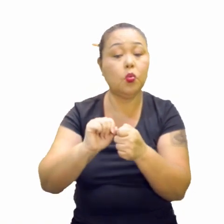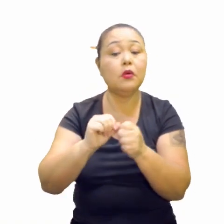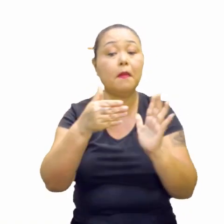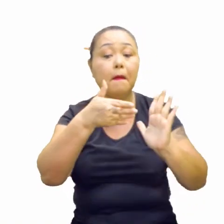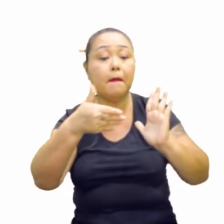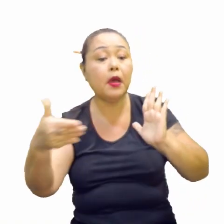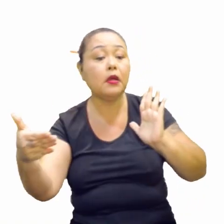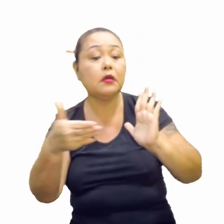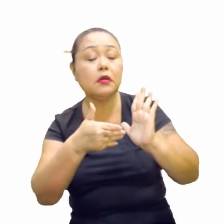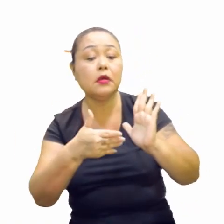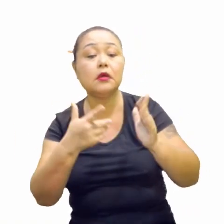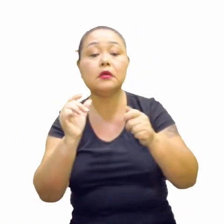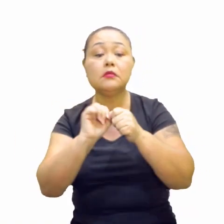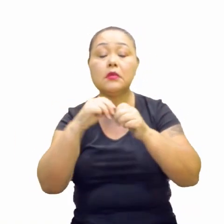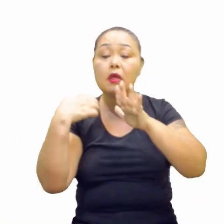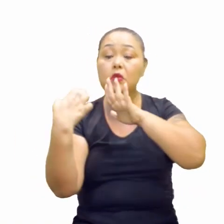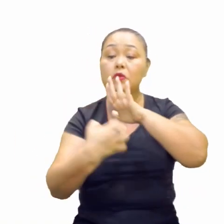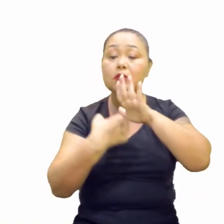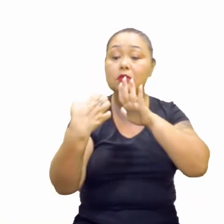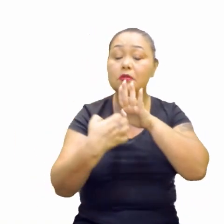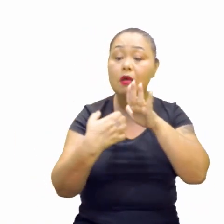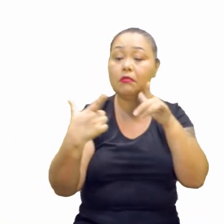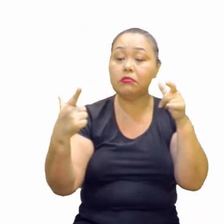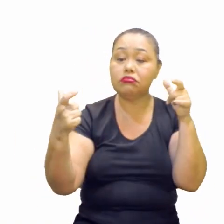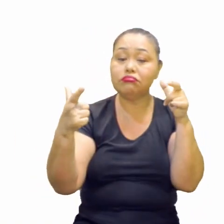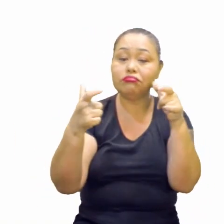reduzida em 54%.